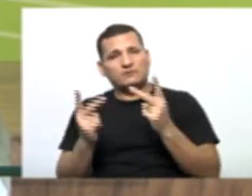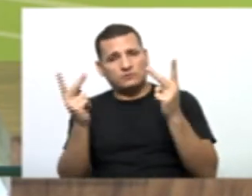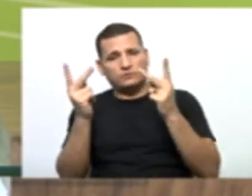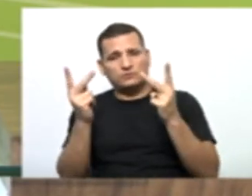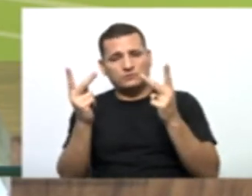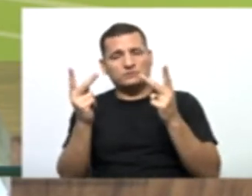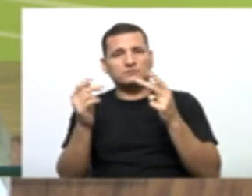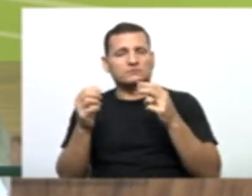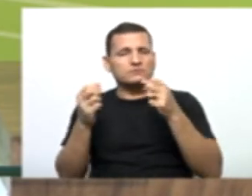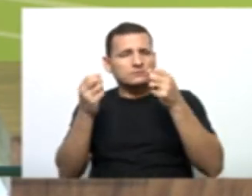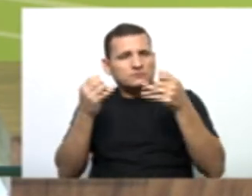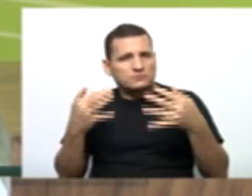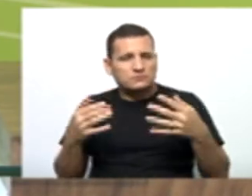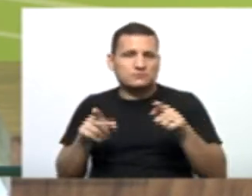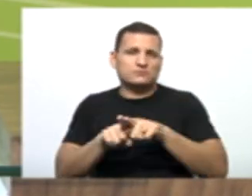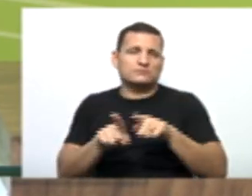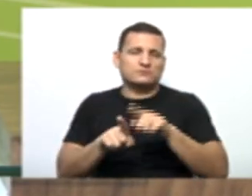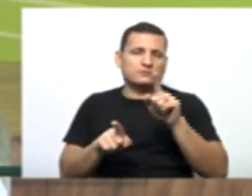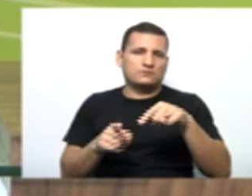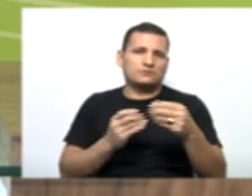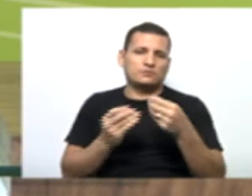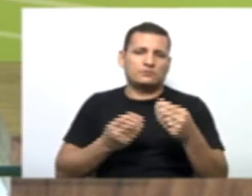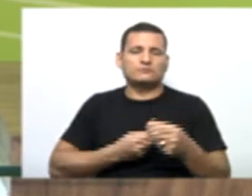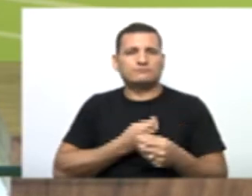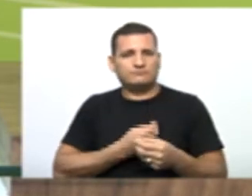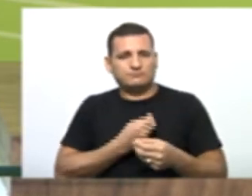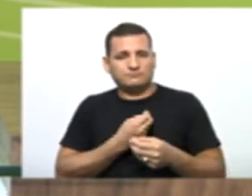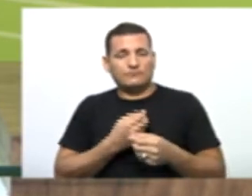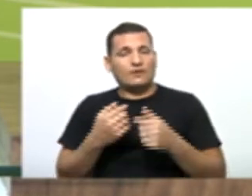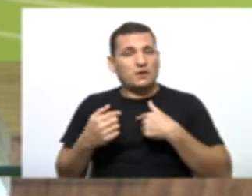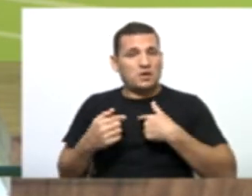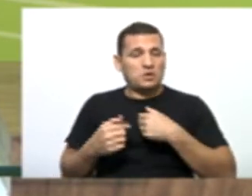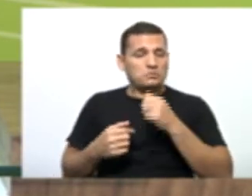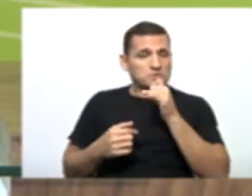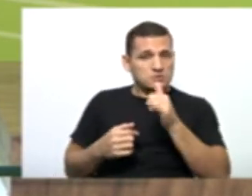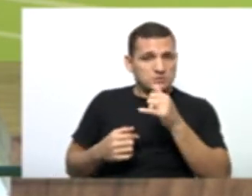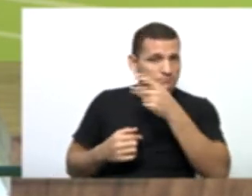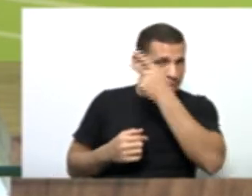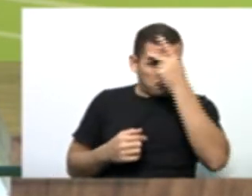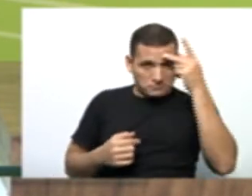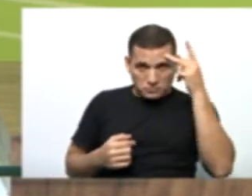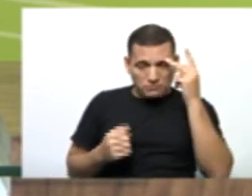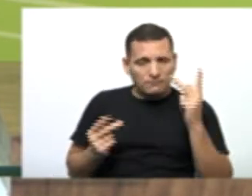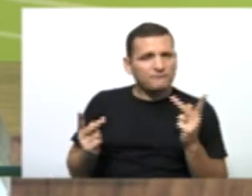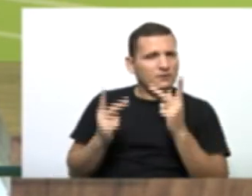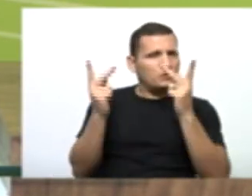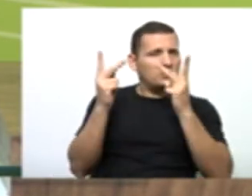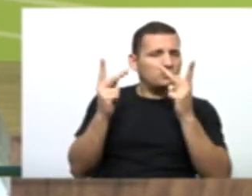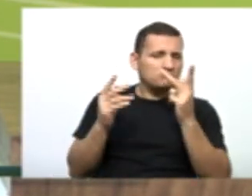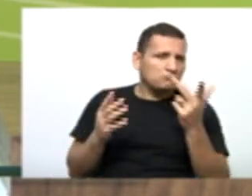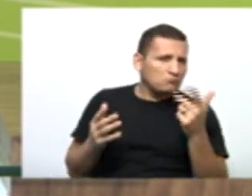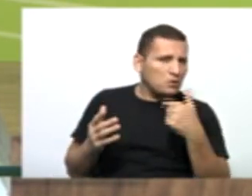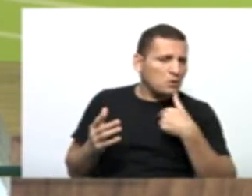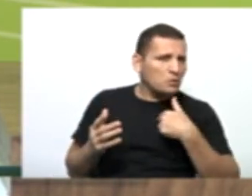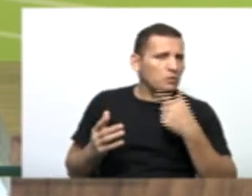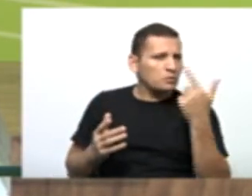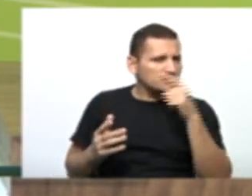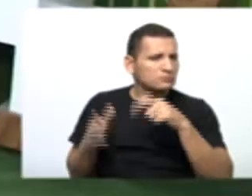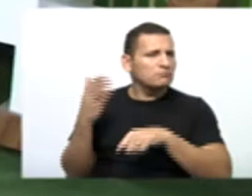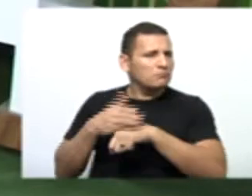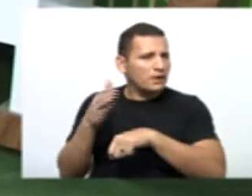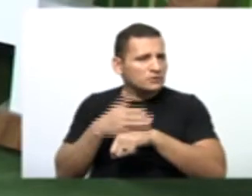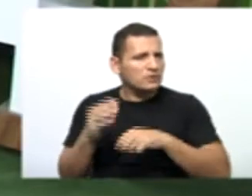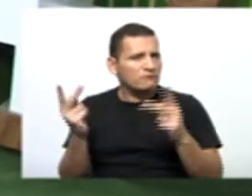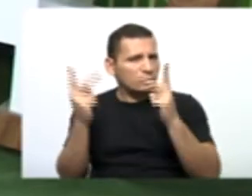também desse modo de viver. E eu só posso ser uma pessoa virtuosa se eu consigo viver estes valores.